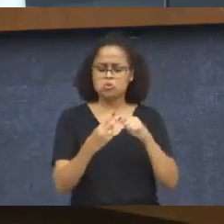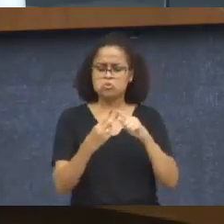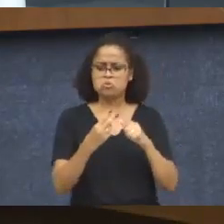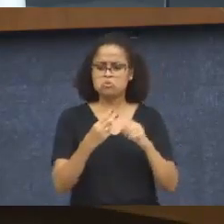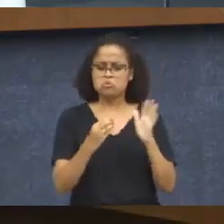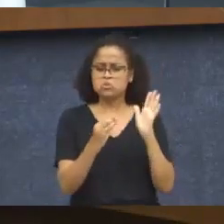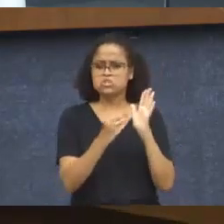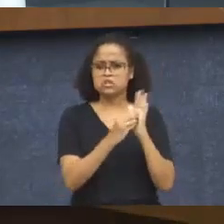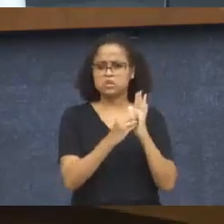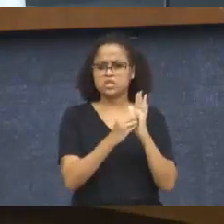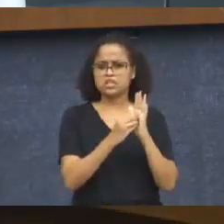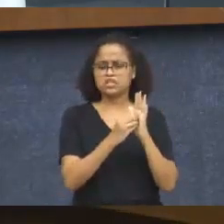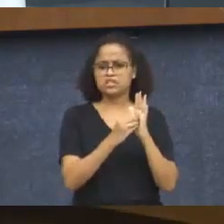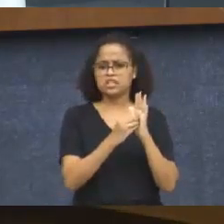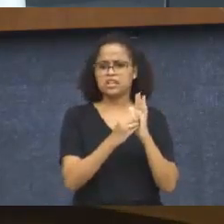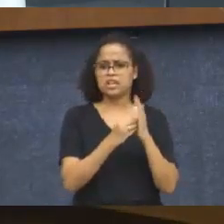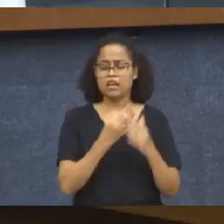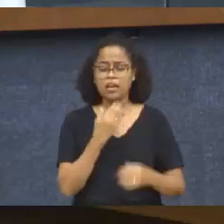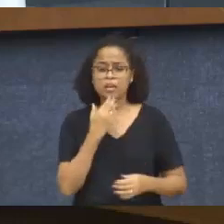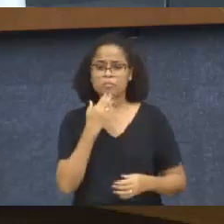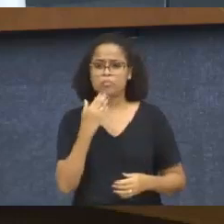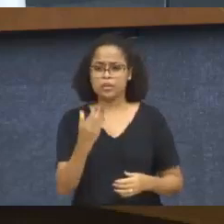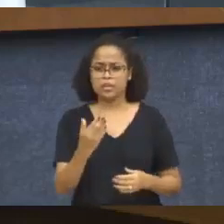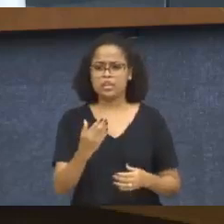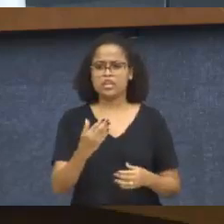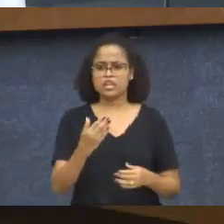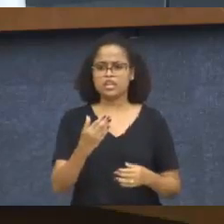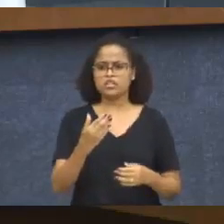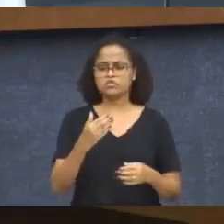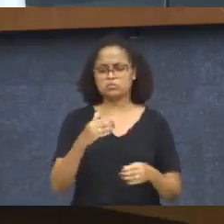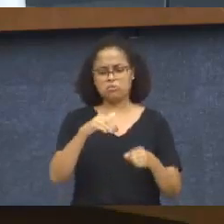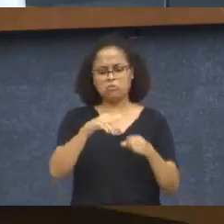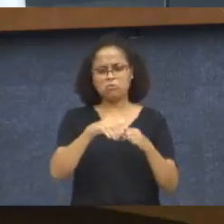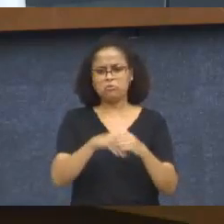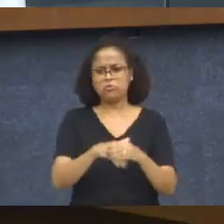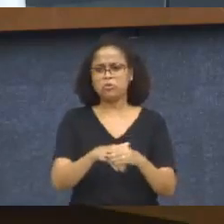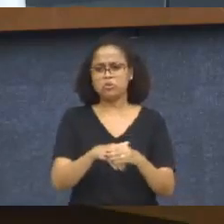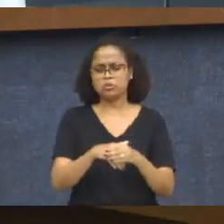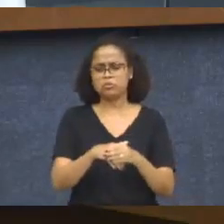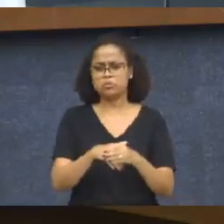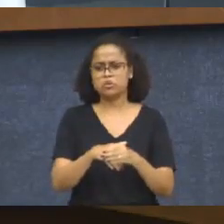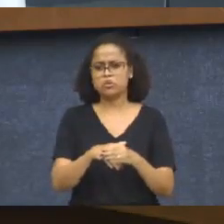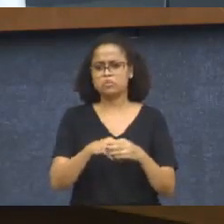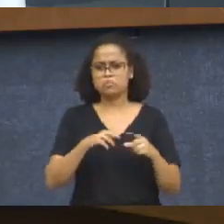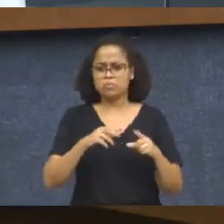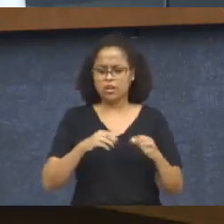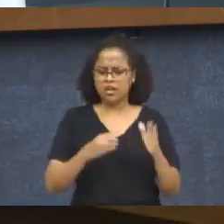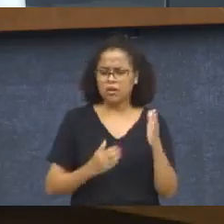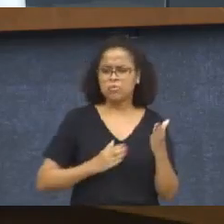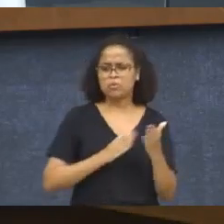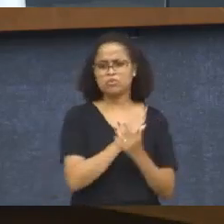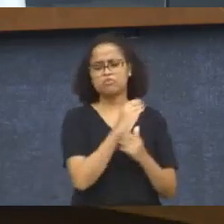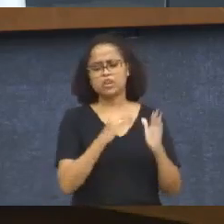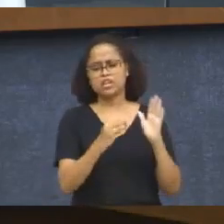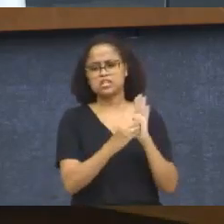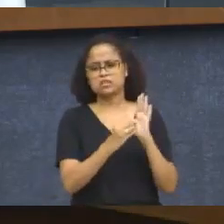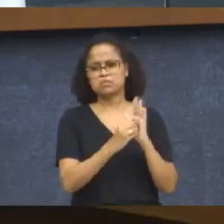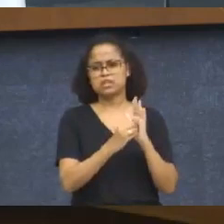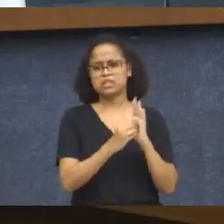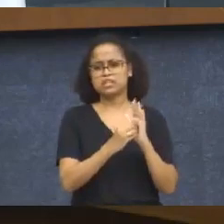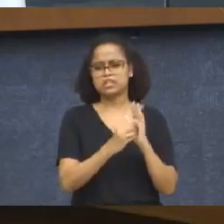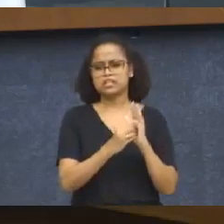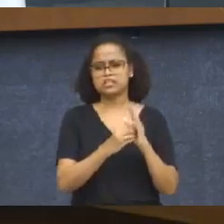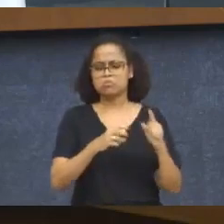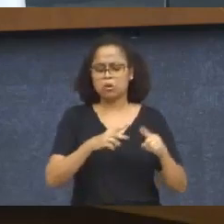e peço o voto de todo mundo para aprovar essas emendas que corrigem esses problemas e a